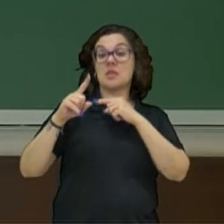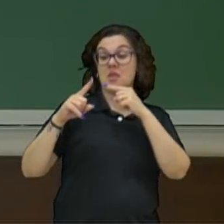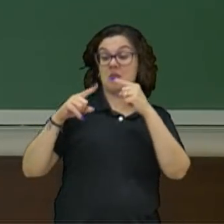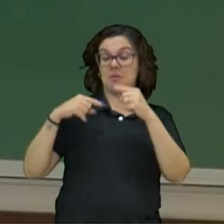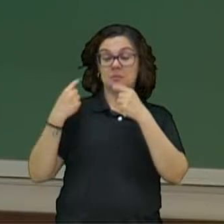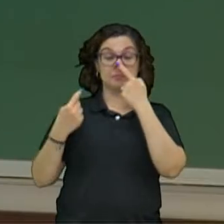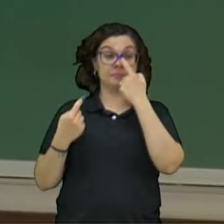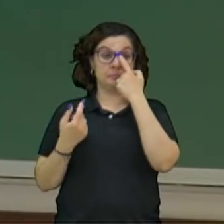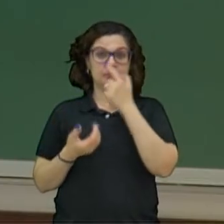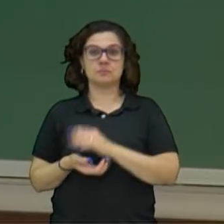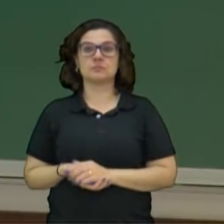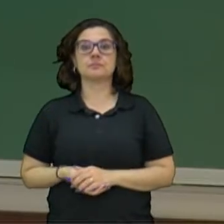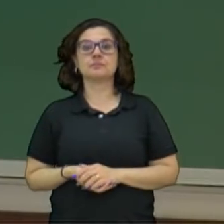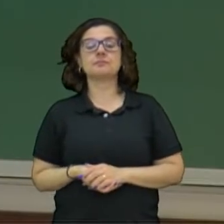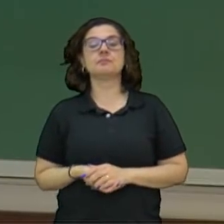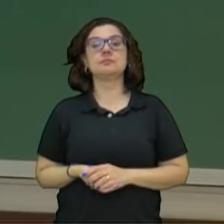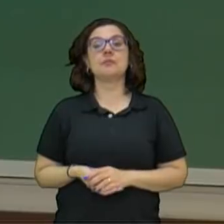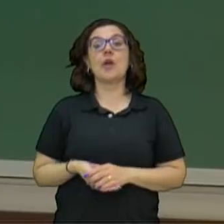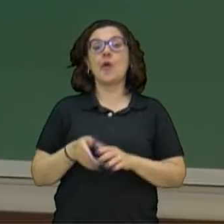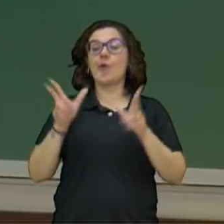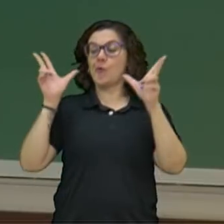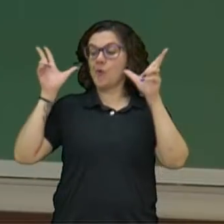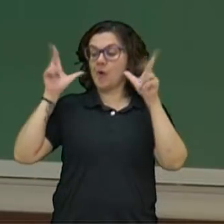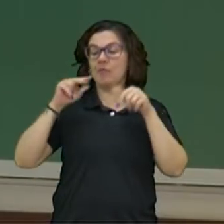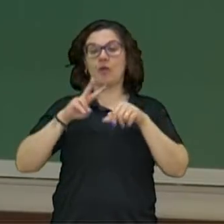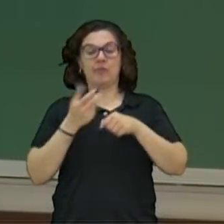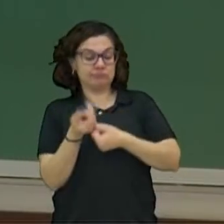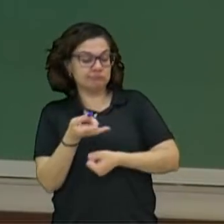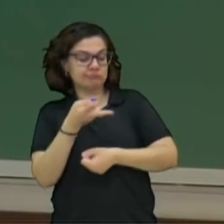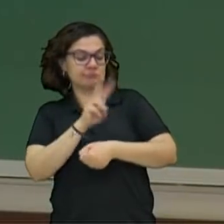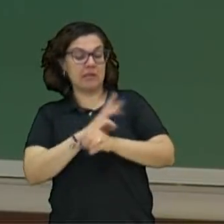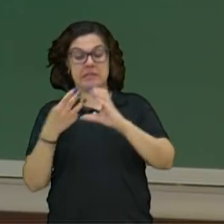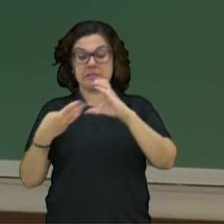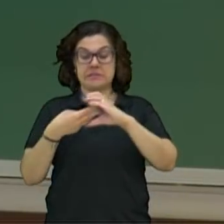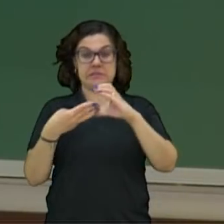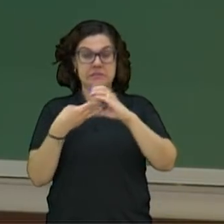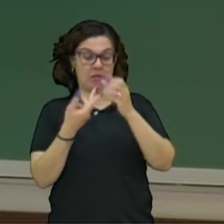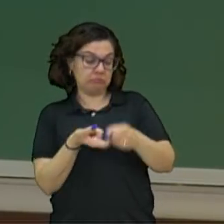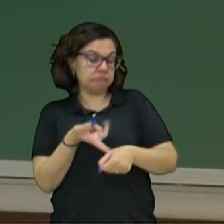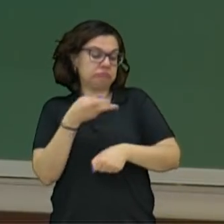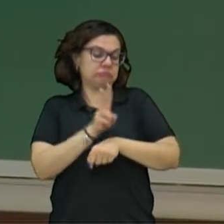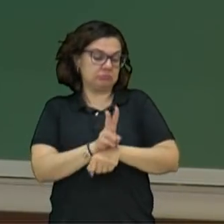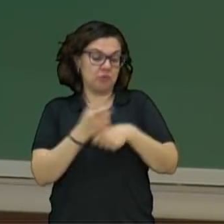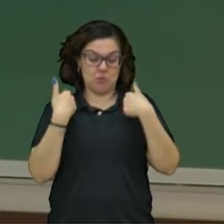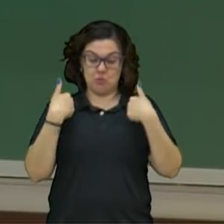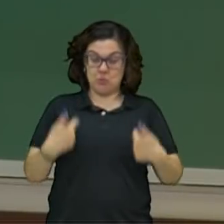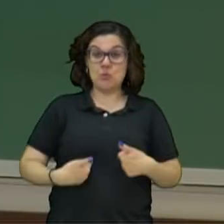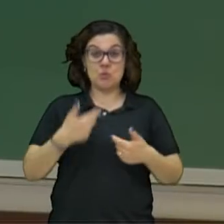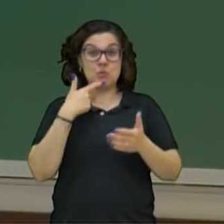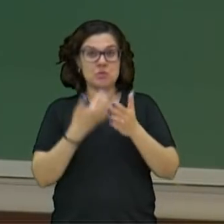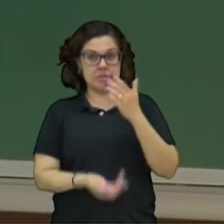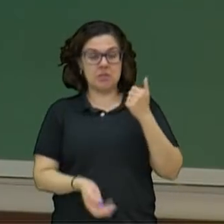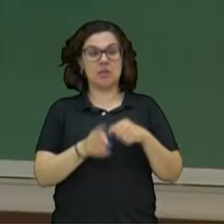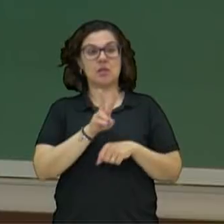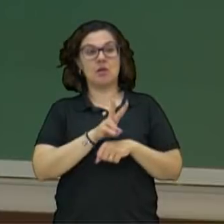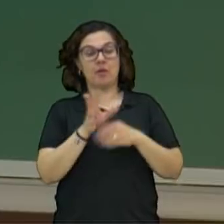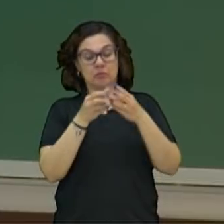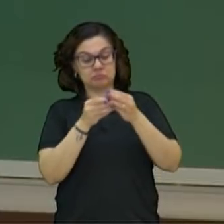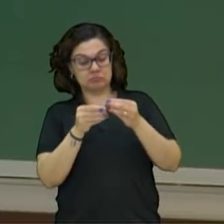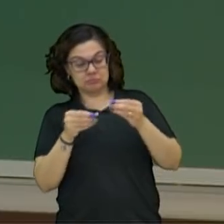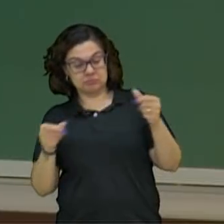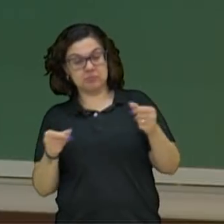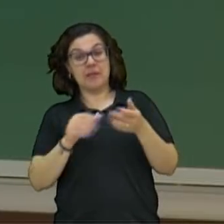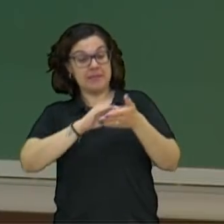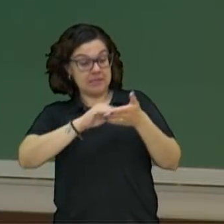que vai acontecer? O cavalo vai produzir anticorpos, o sangue dele. E aí esses anticorpos vão ser filtrados do sangue